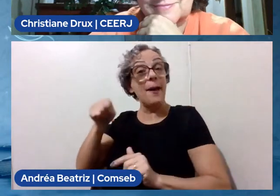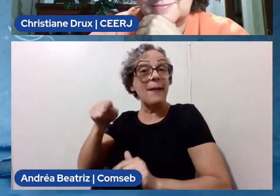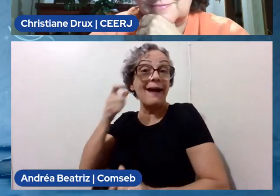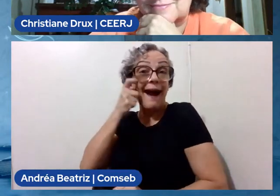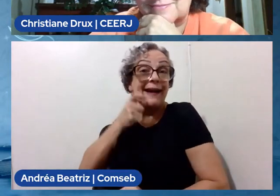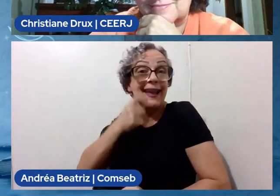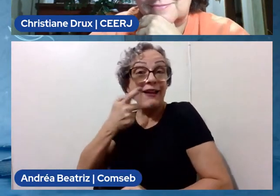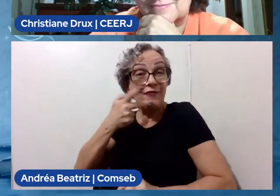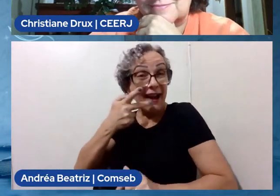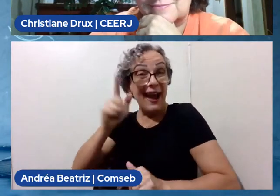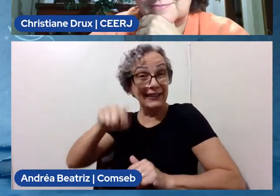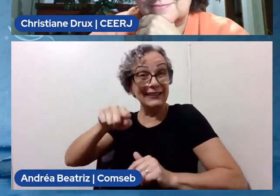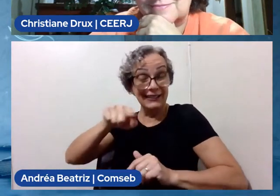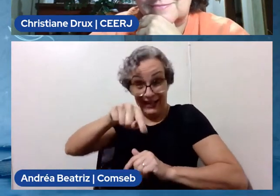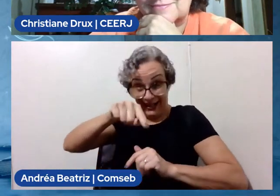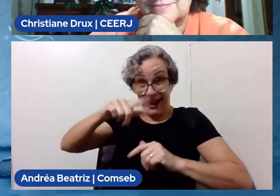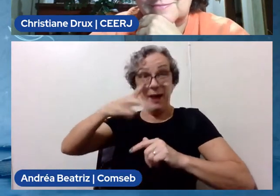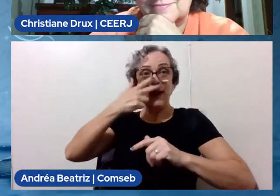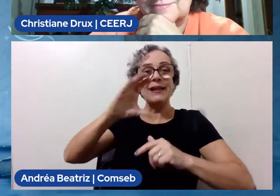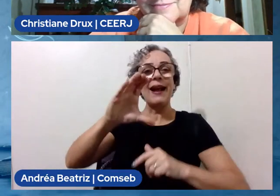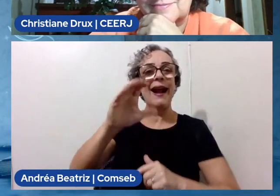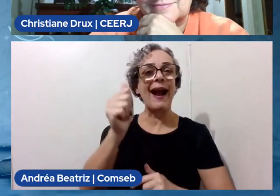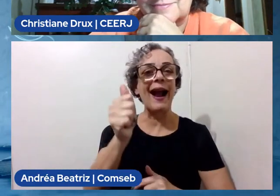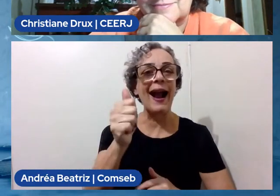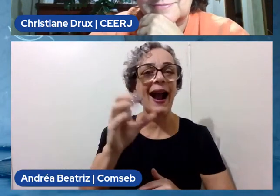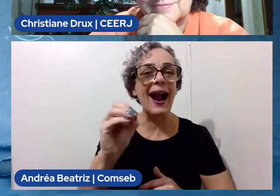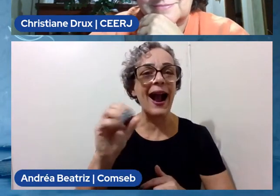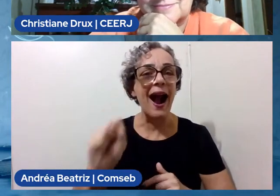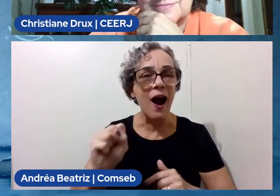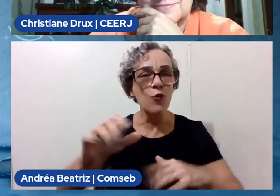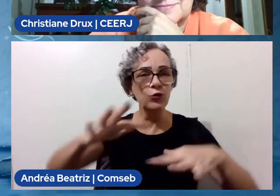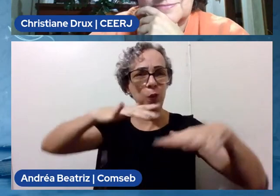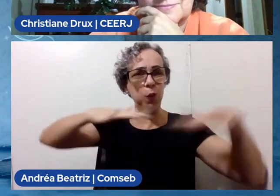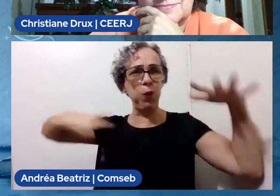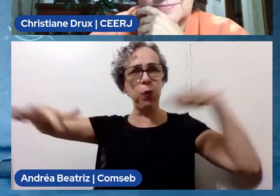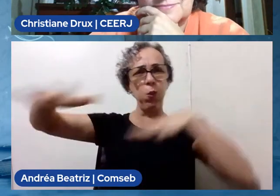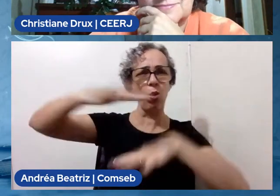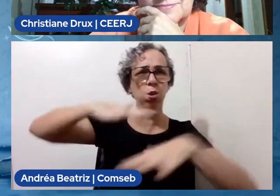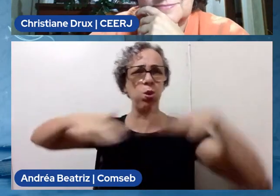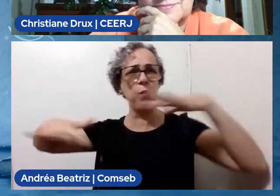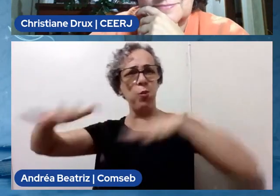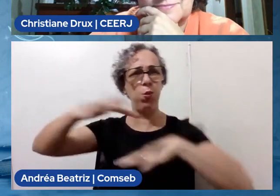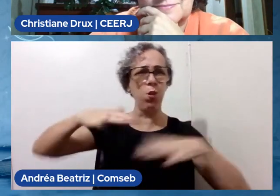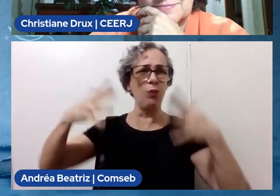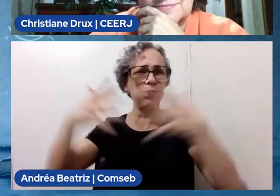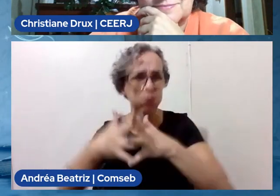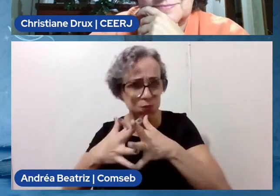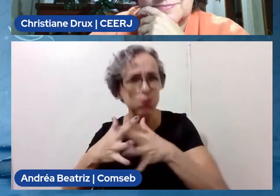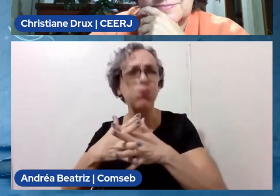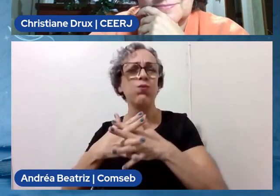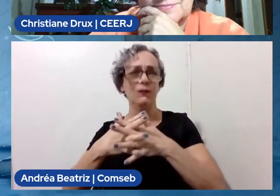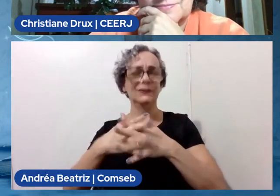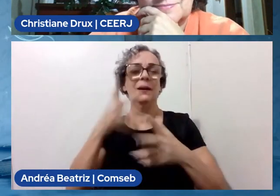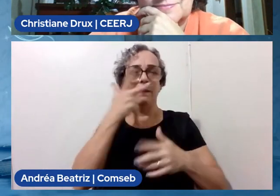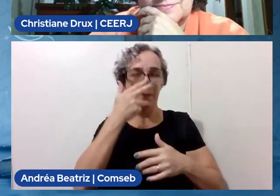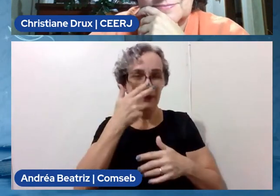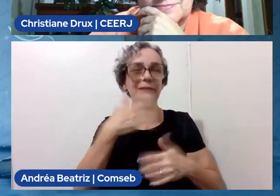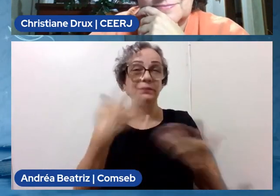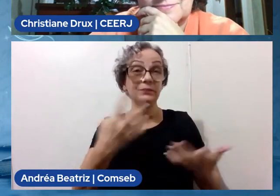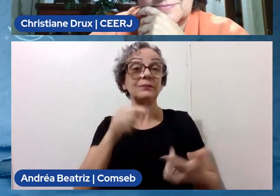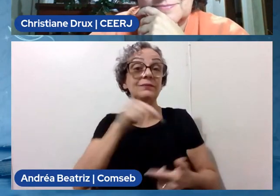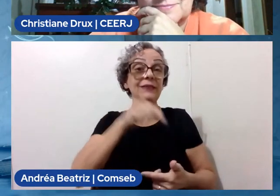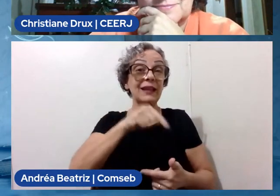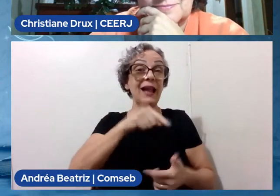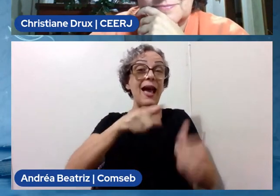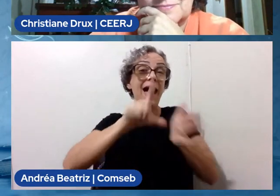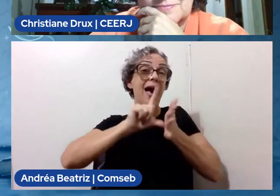estavam em confusão, é isso que a gente tem na ciência, né? E a gente tem que aquele início todo, de 4 bilhões e meio, estava tudo muito